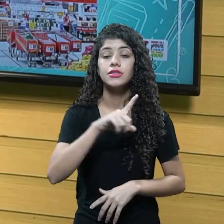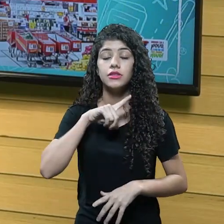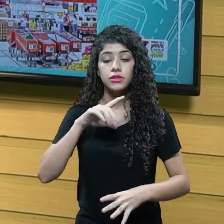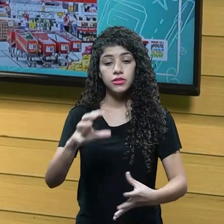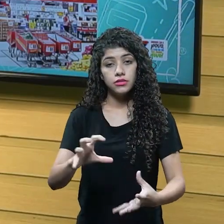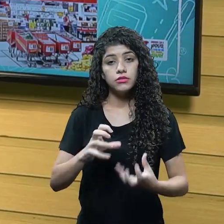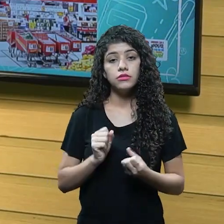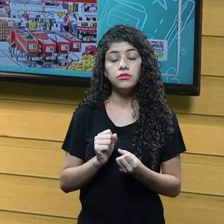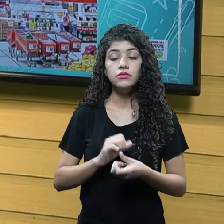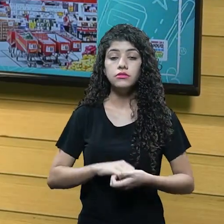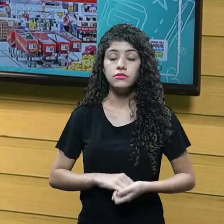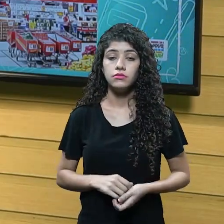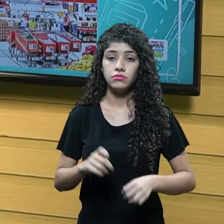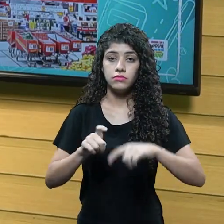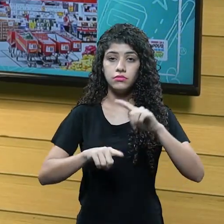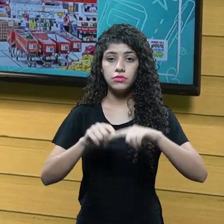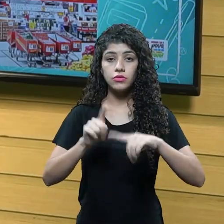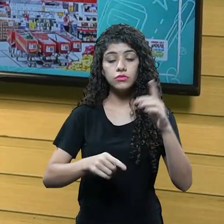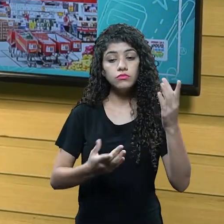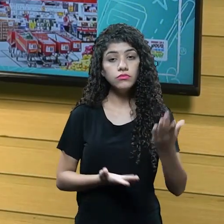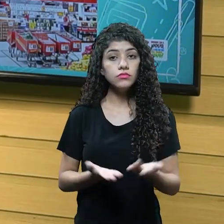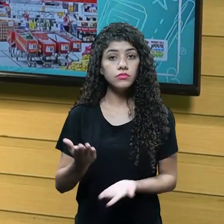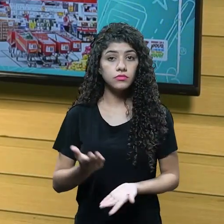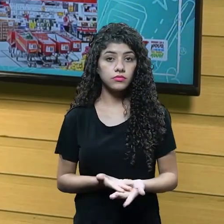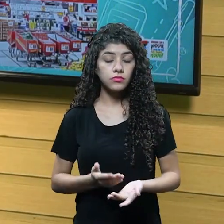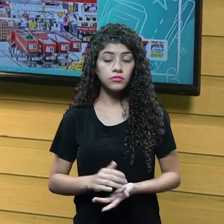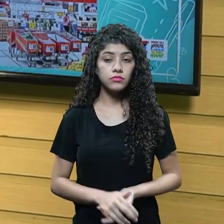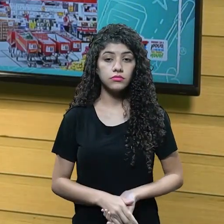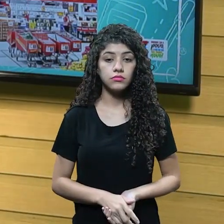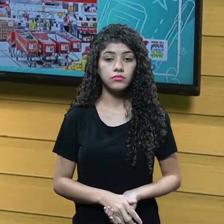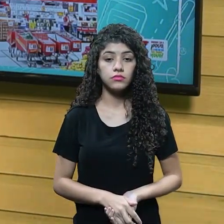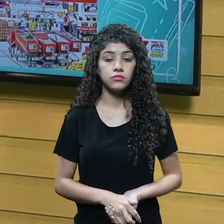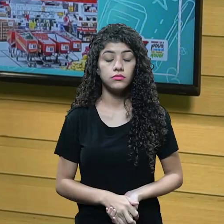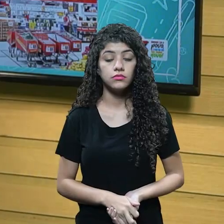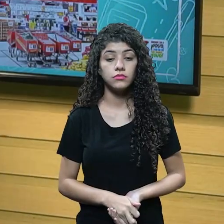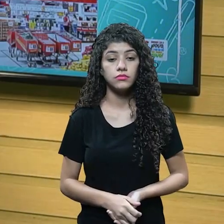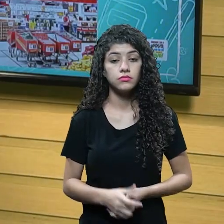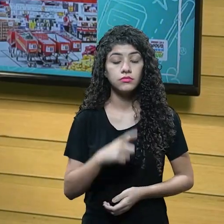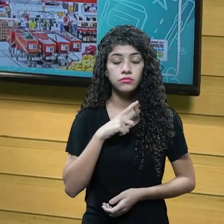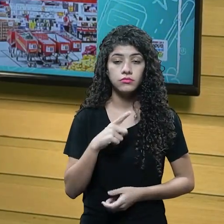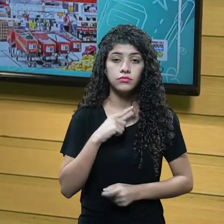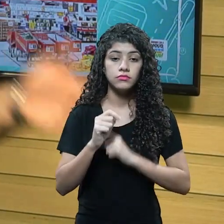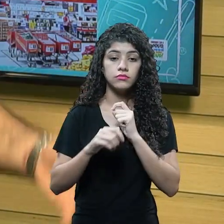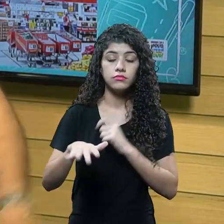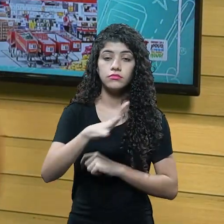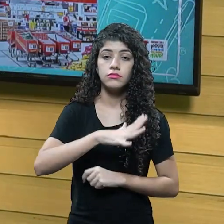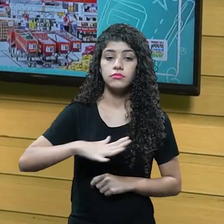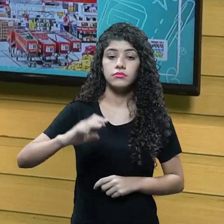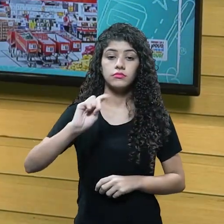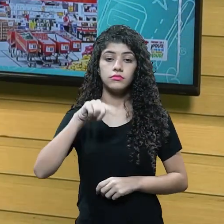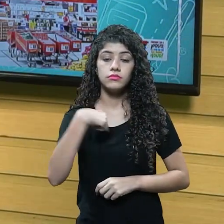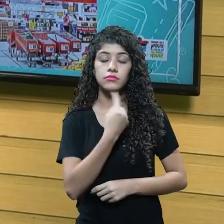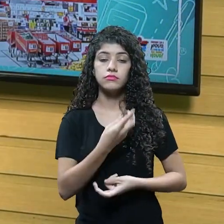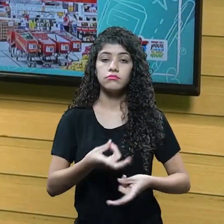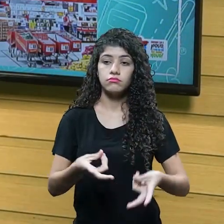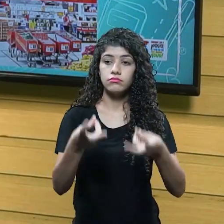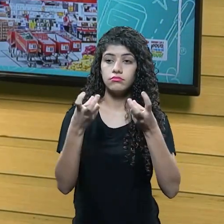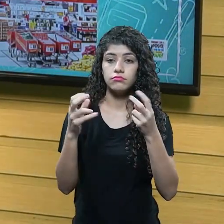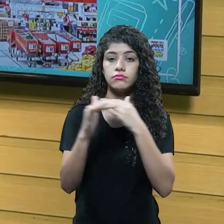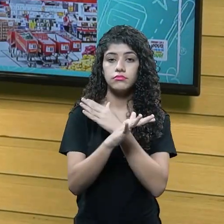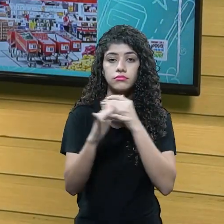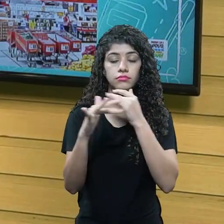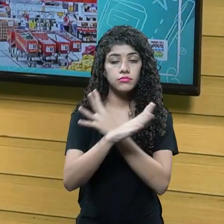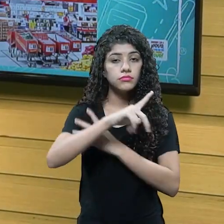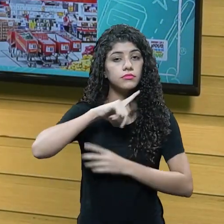determinado produto, daquela determinada mercadoria. Então, o atacado ele existe de maneira geral e nós observamos até nas nossas cidades, tá? Que